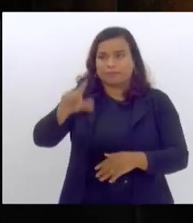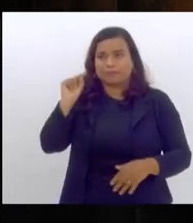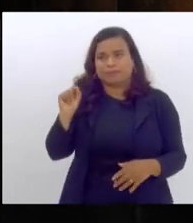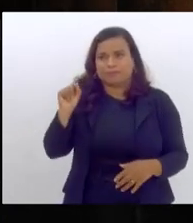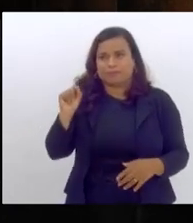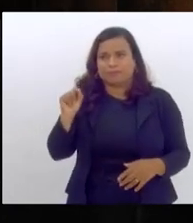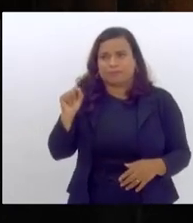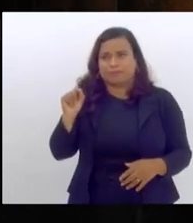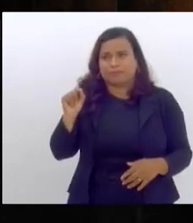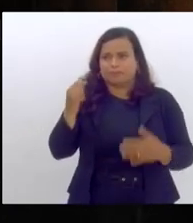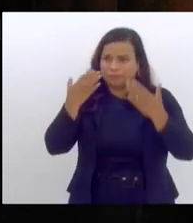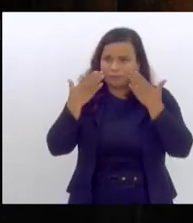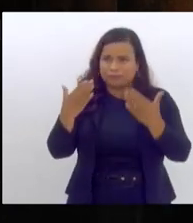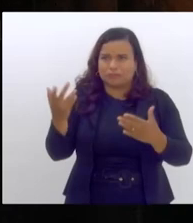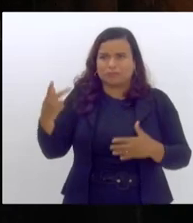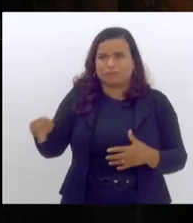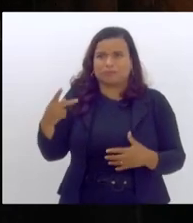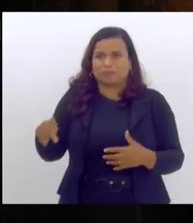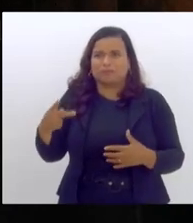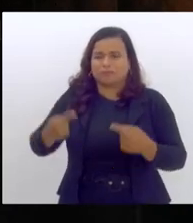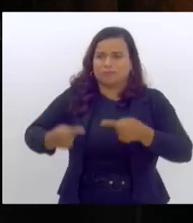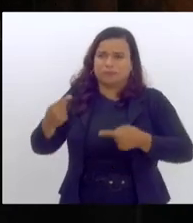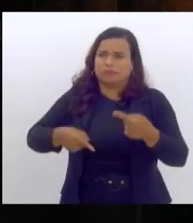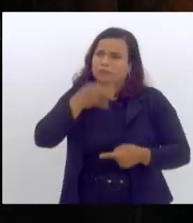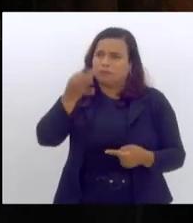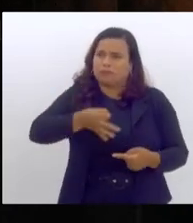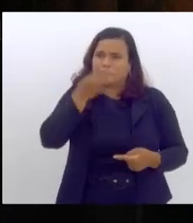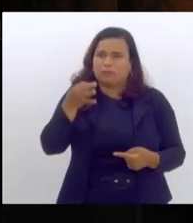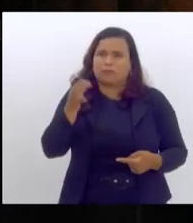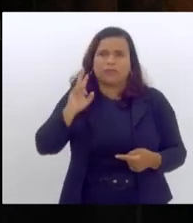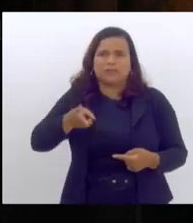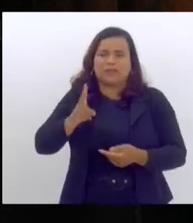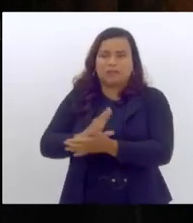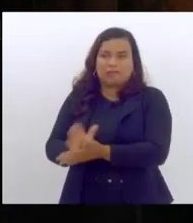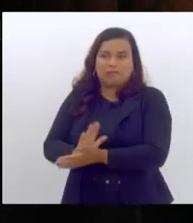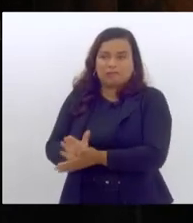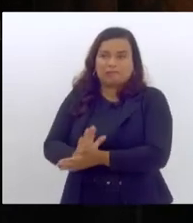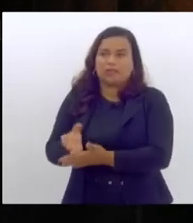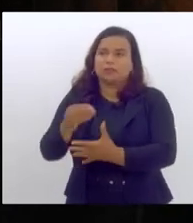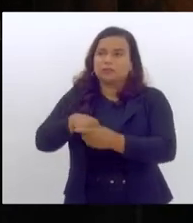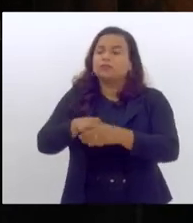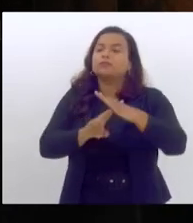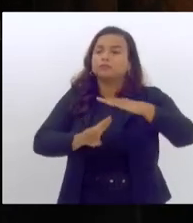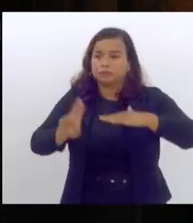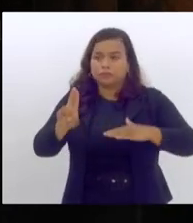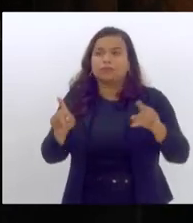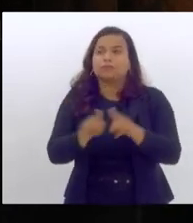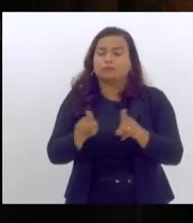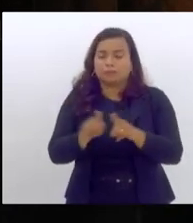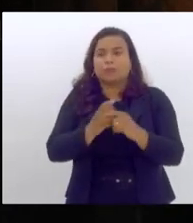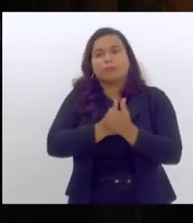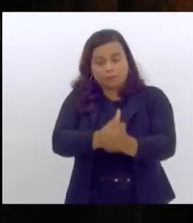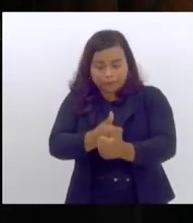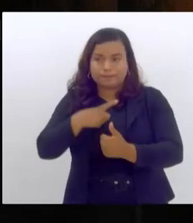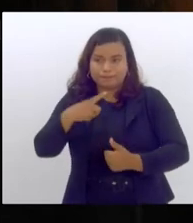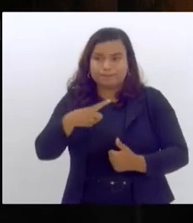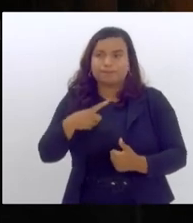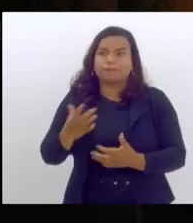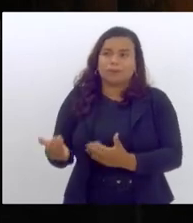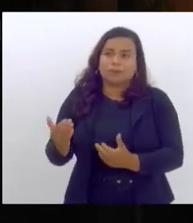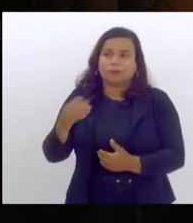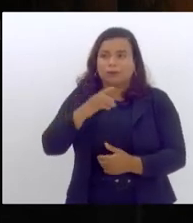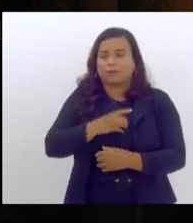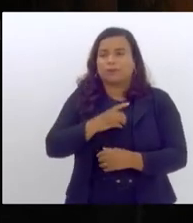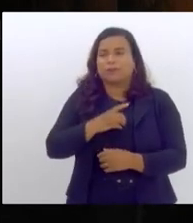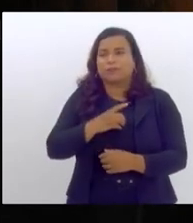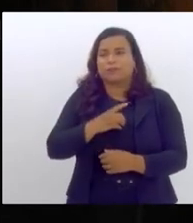poder também expor o seu lado político, que sempre foi muito oprimido nas universidades e vem sendo perseguido cada vez mais pelo jovem de direito.